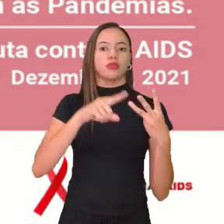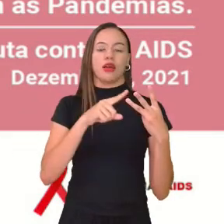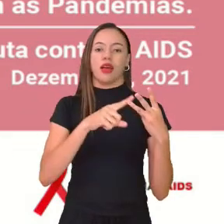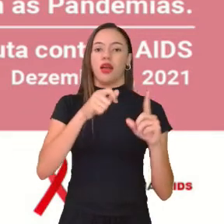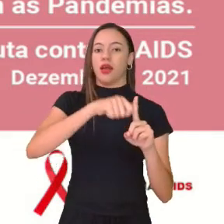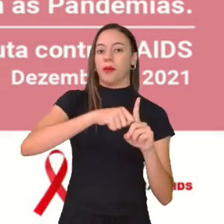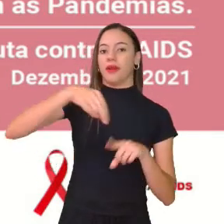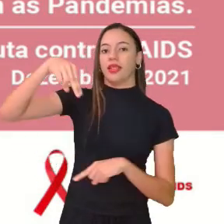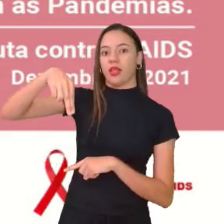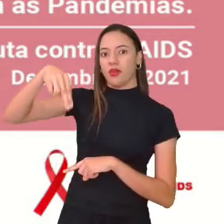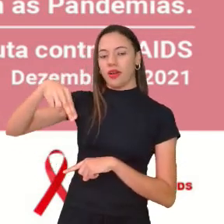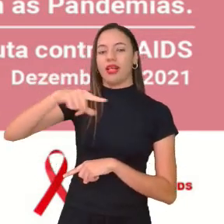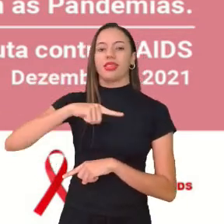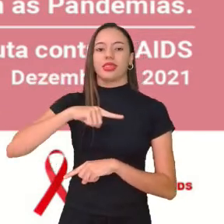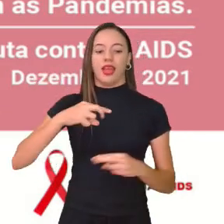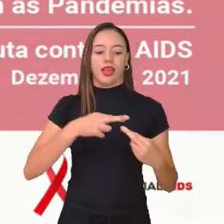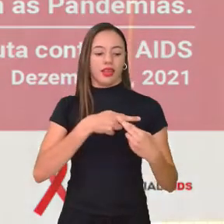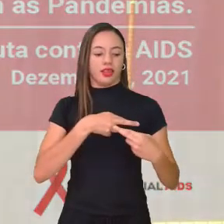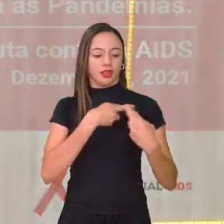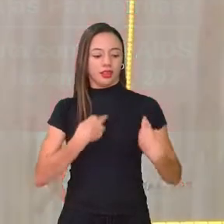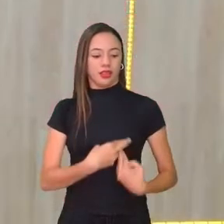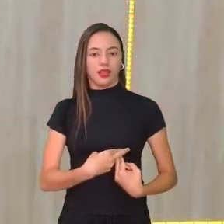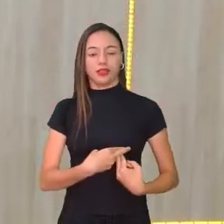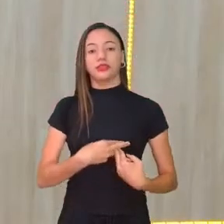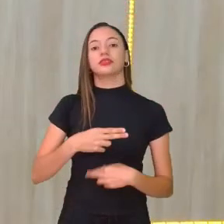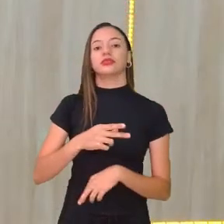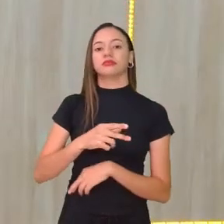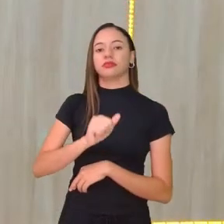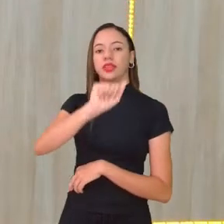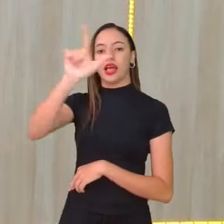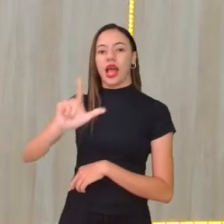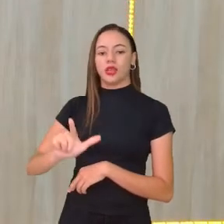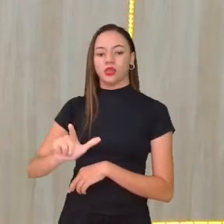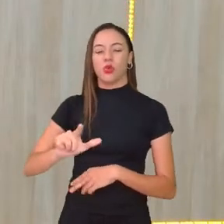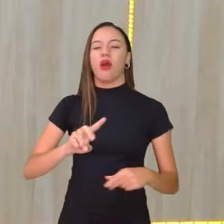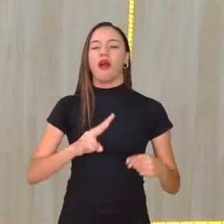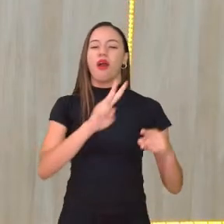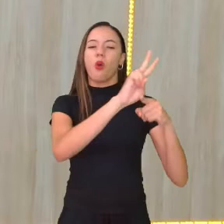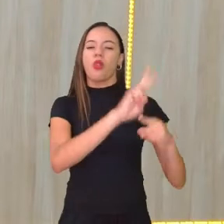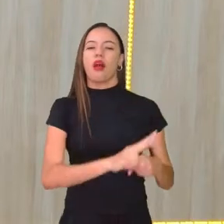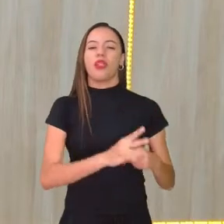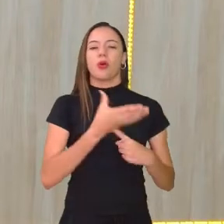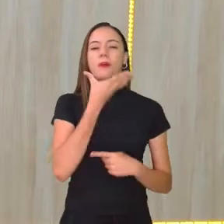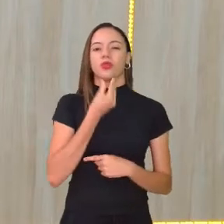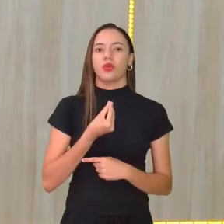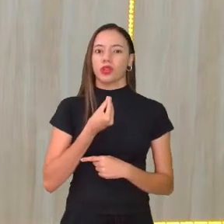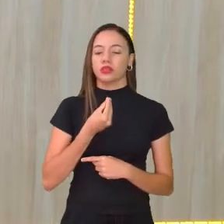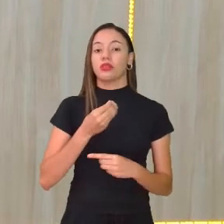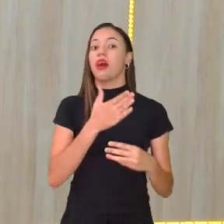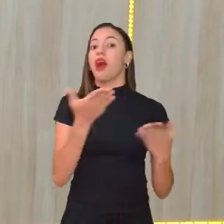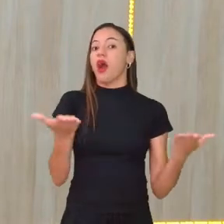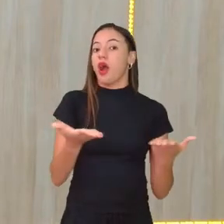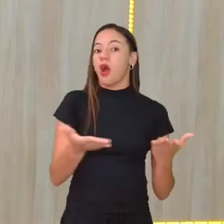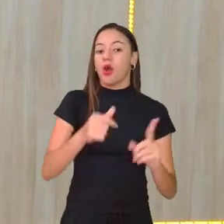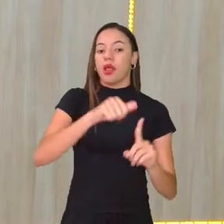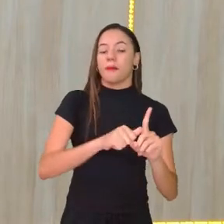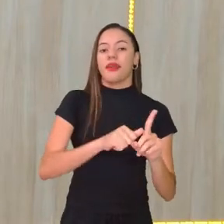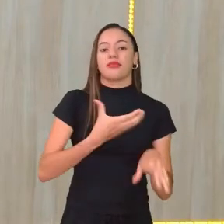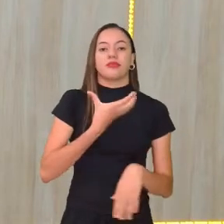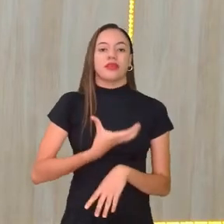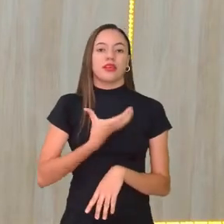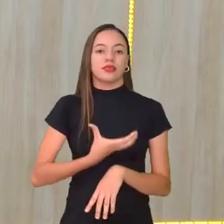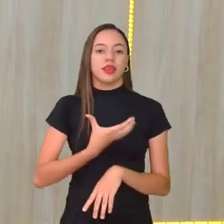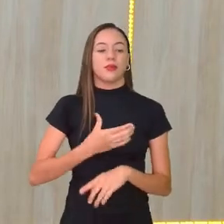o Novembro Azul, né, a respeito dos cuidados masculinos com laço azul. E agora, dezembro, é o laço